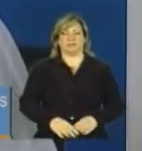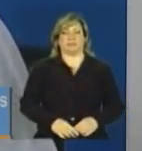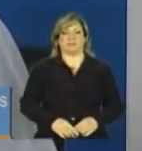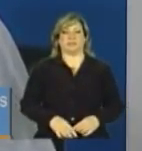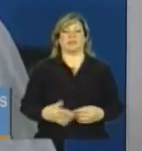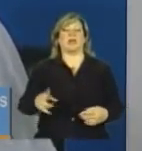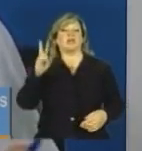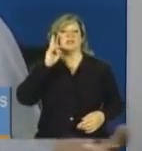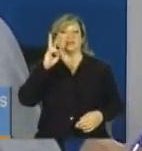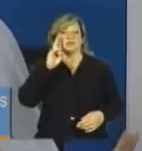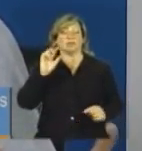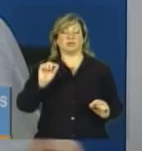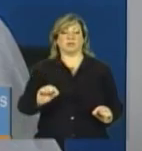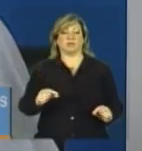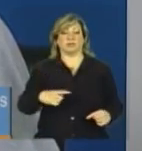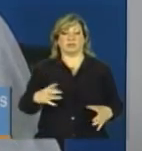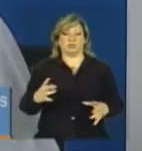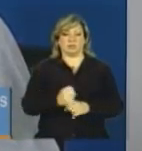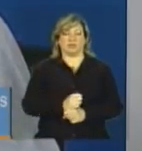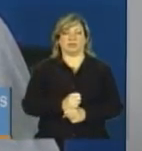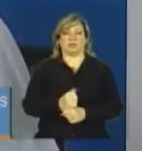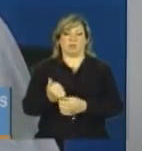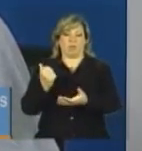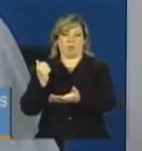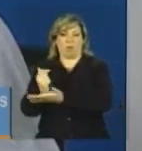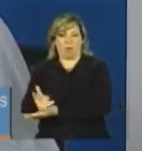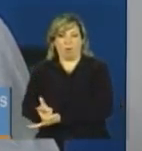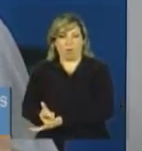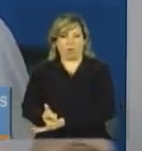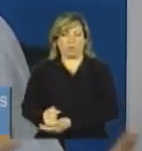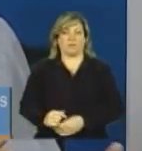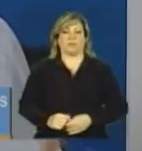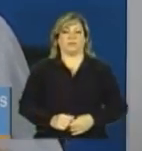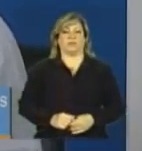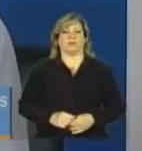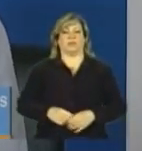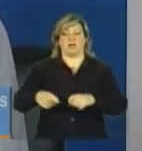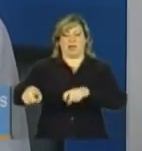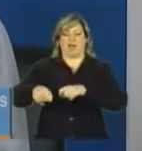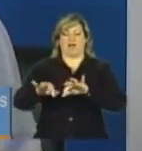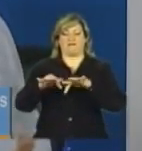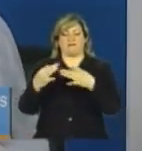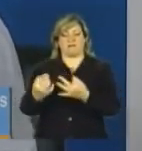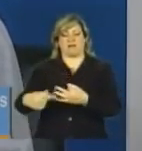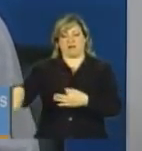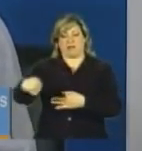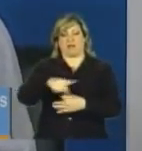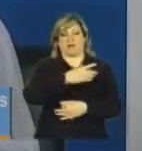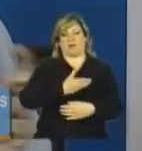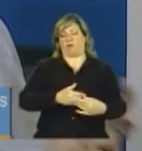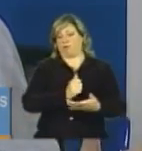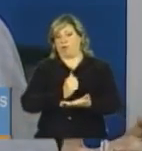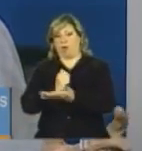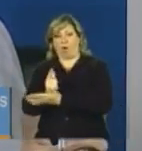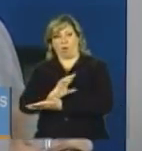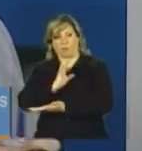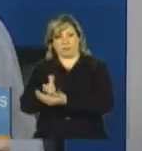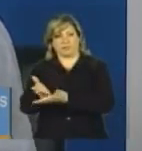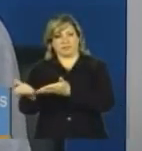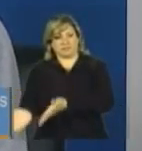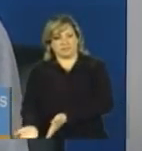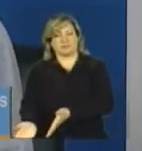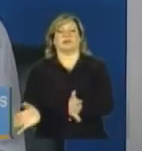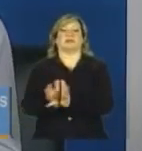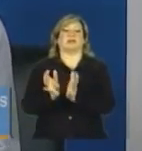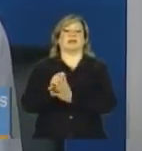né, da doação simultânea, que é a compra eh com compra da agricultura familiar e já a própria entidade